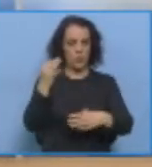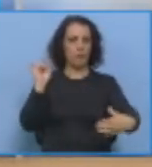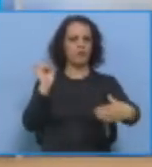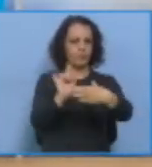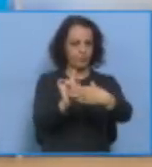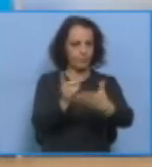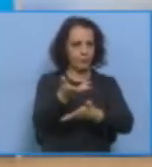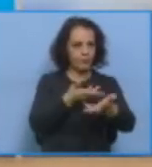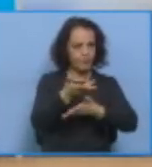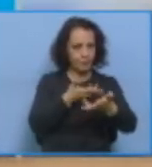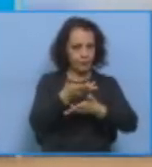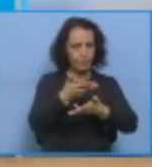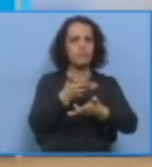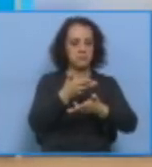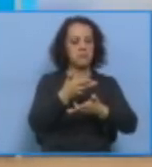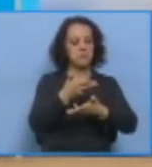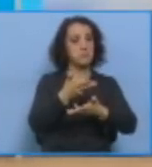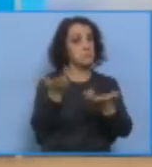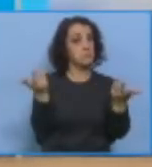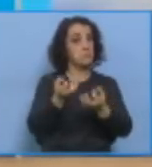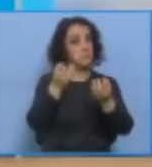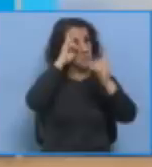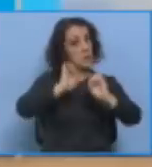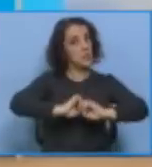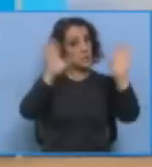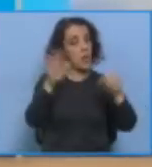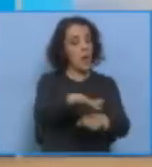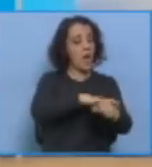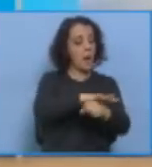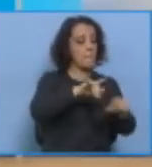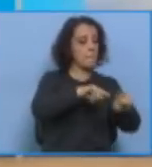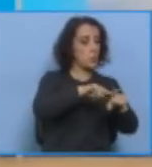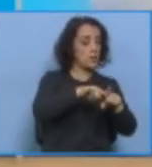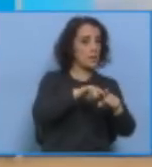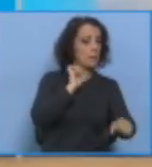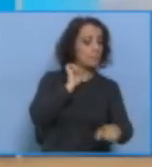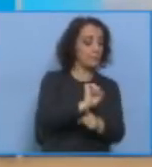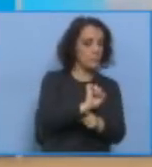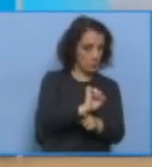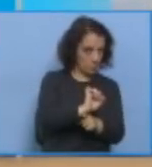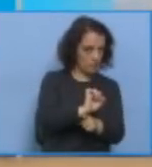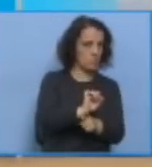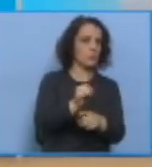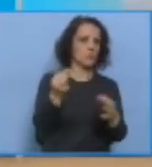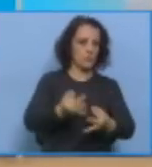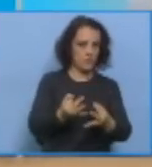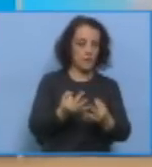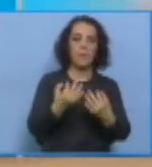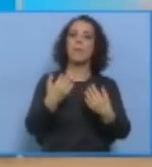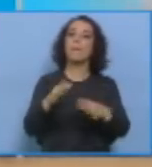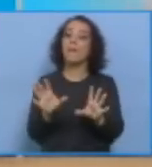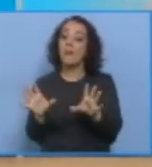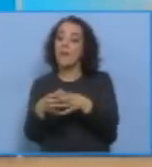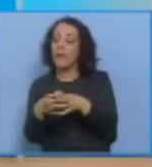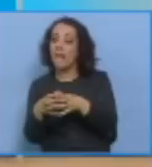Vamos lá ver, ficou perfeitamente claro ali o que é a dimensão política do assunto. Depois a dimensão executiva é que tarda a